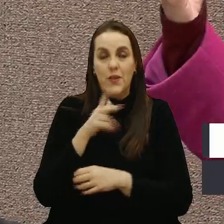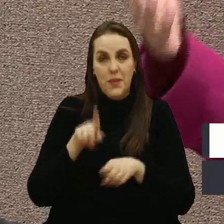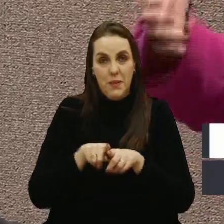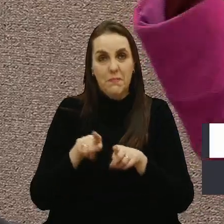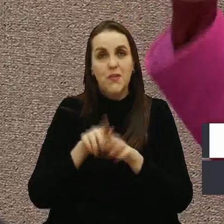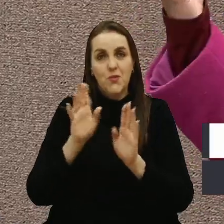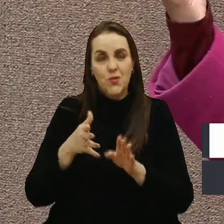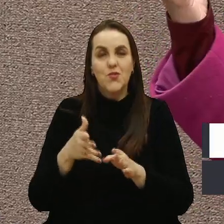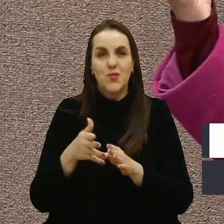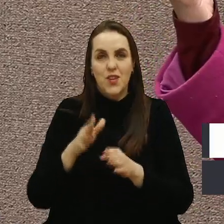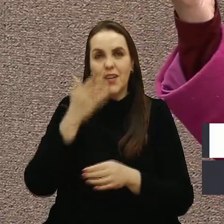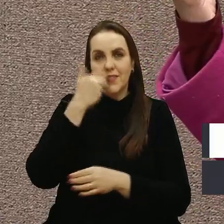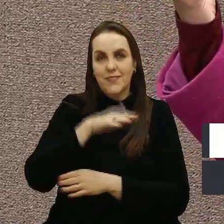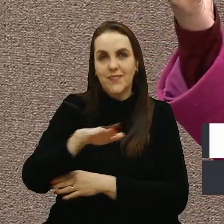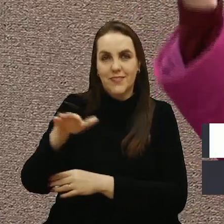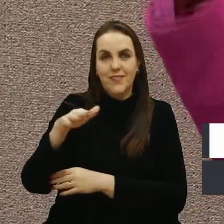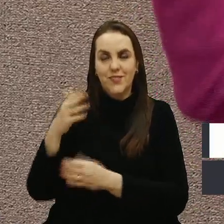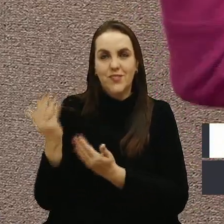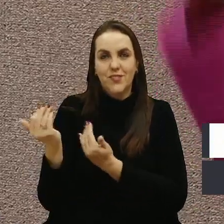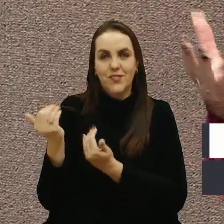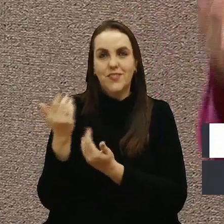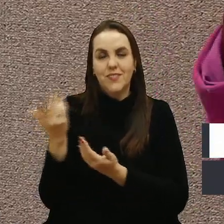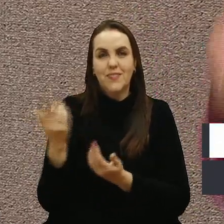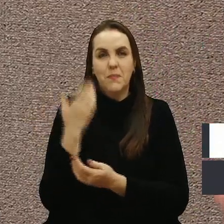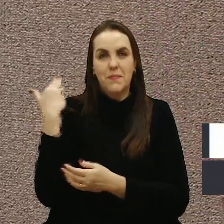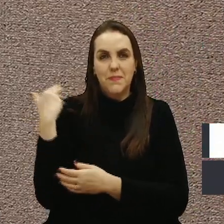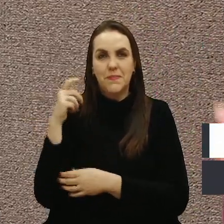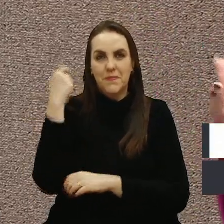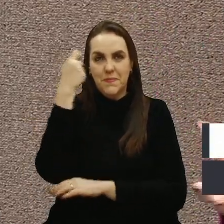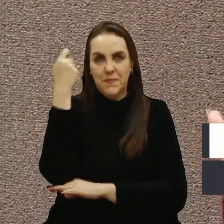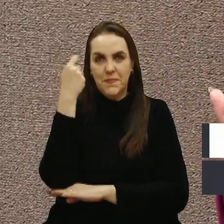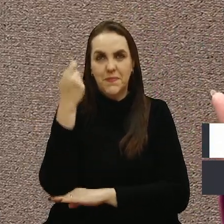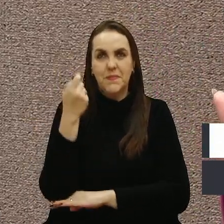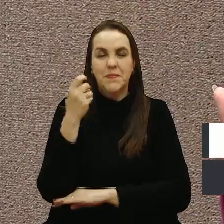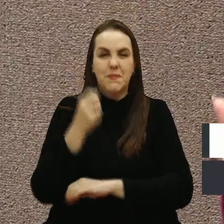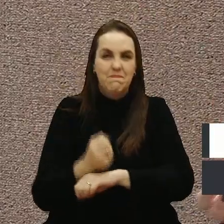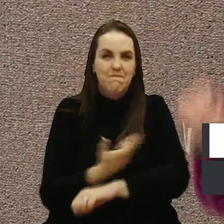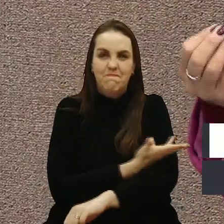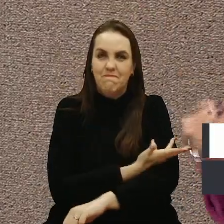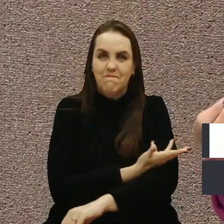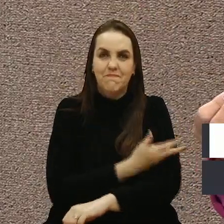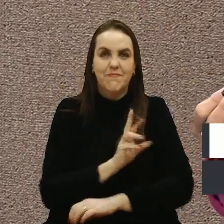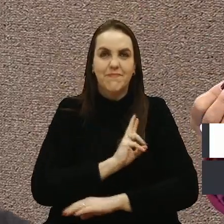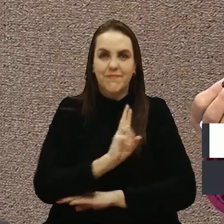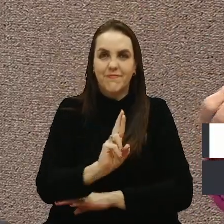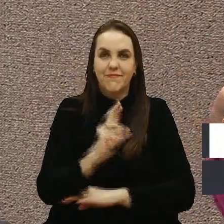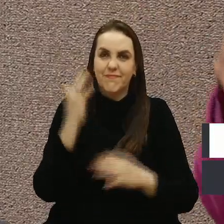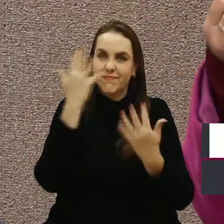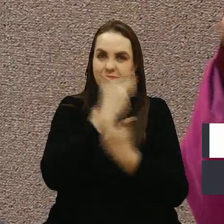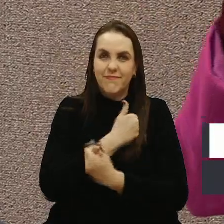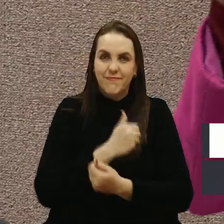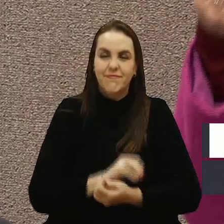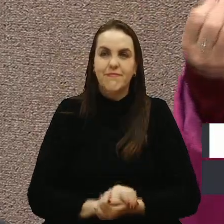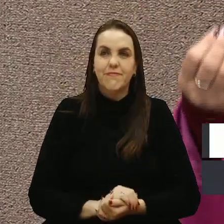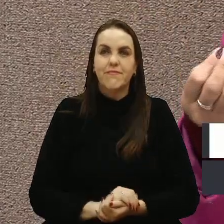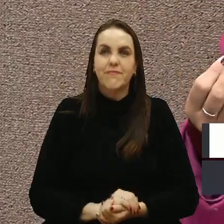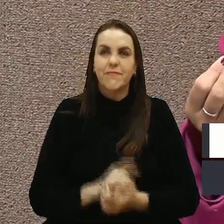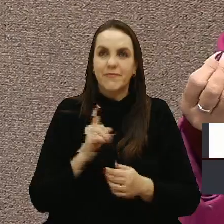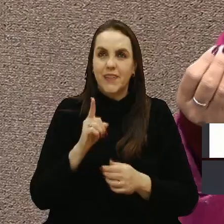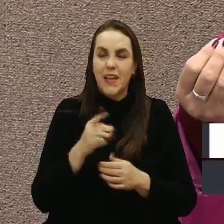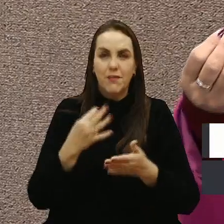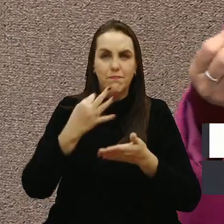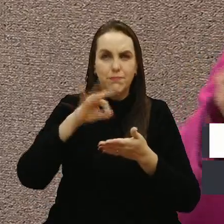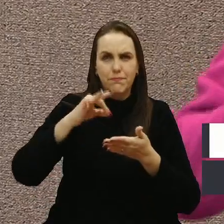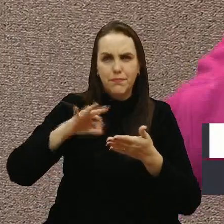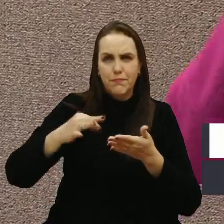a gente está falando de mais de 30 anos. E, Sofia, me emocionei demais em te ver lá nos representando tão lindamente. Gente, ela gabaritou a